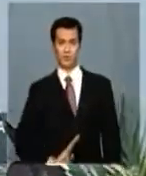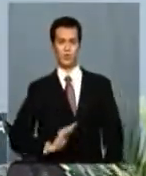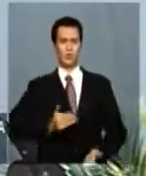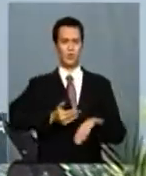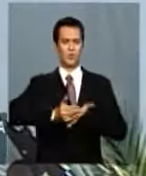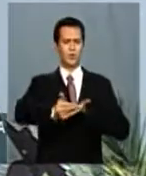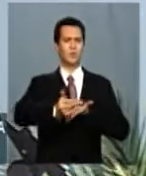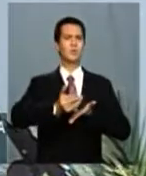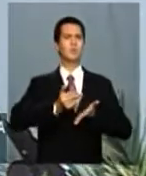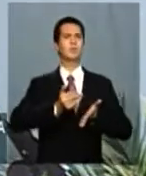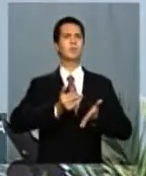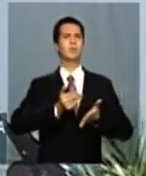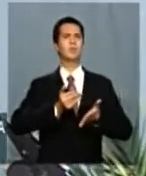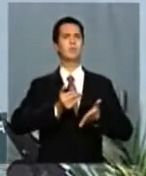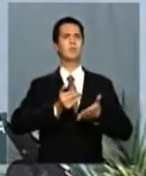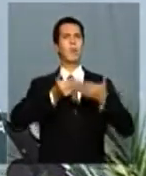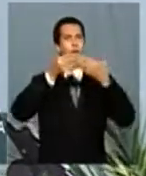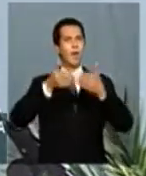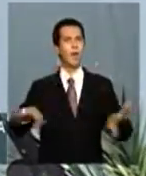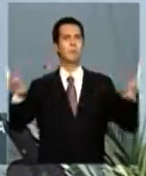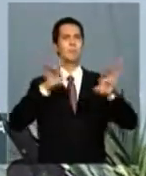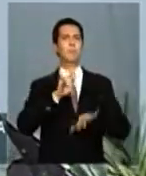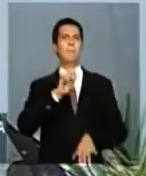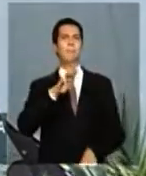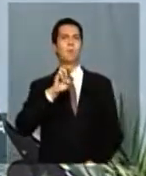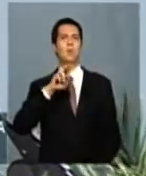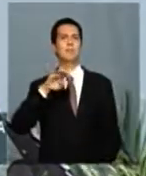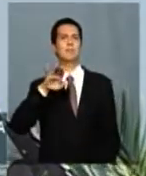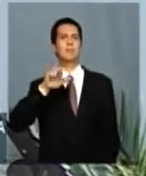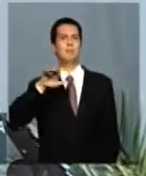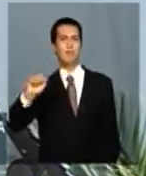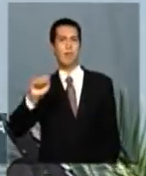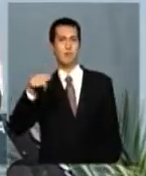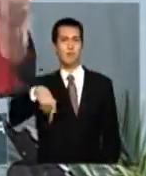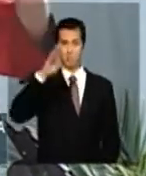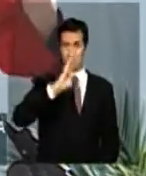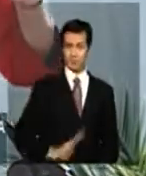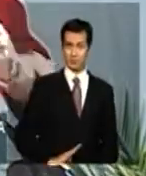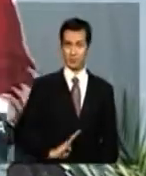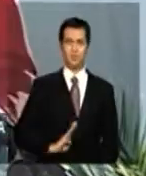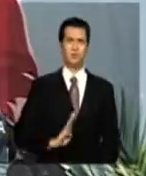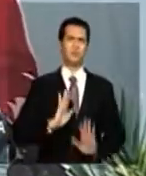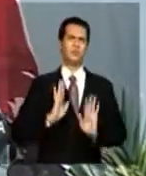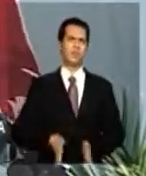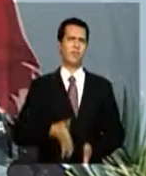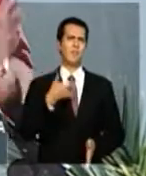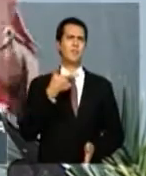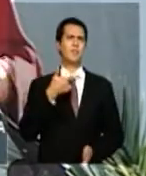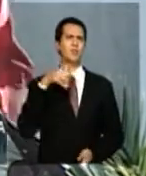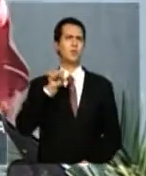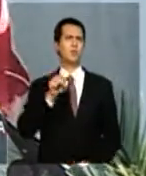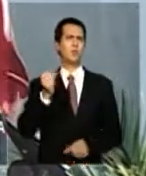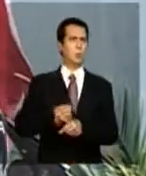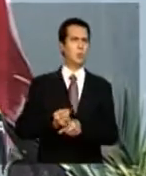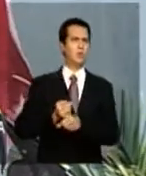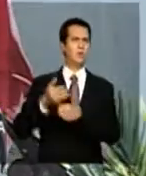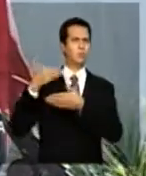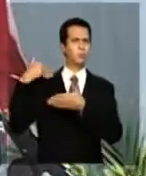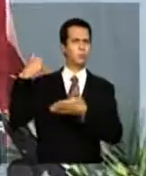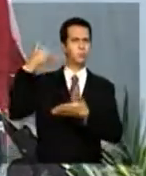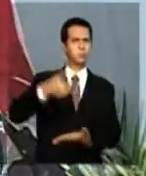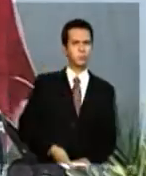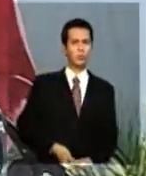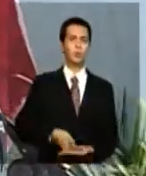processo de abertura democrática desse país, há mais de 28 anos,